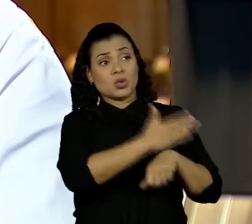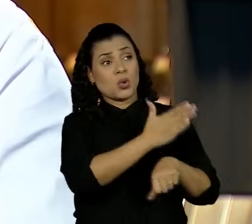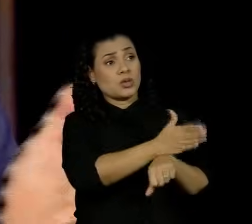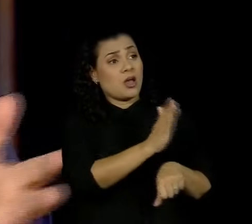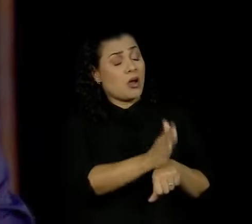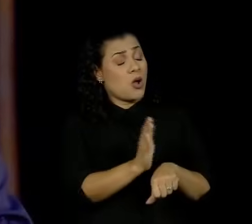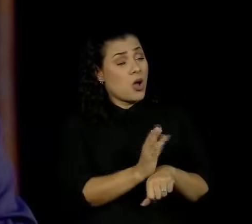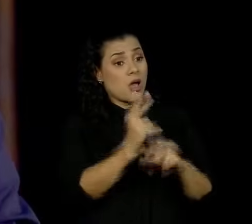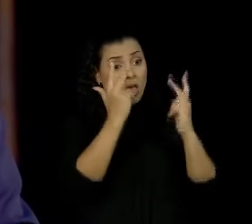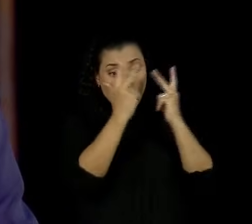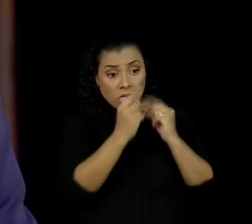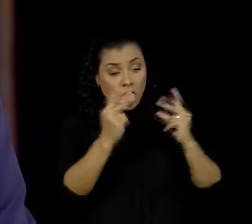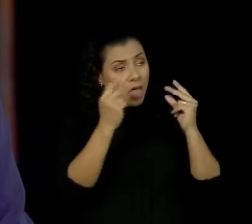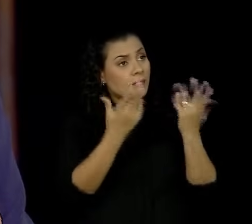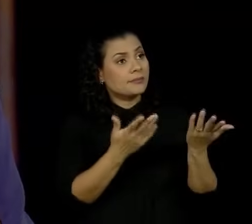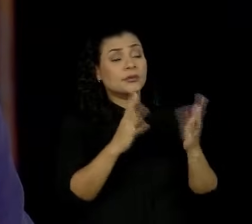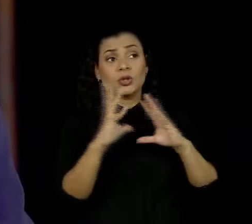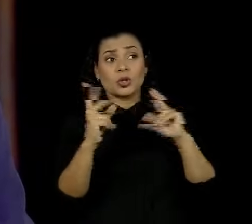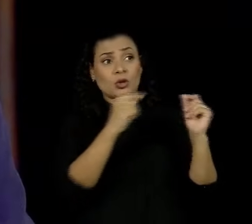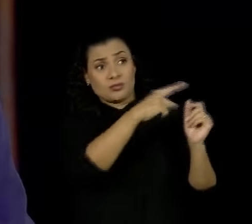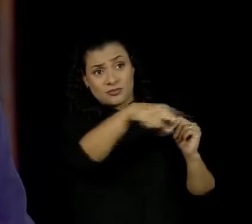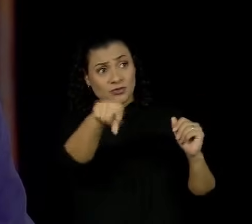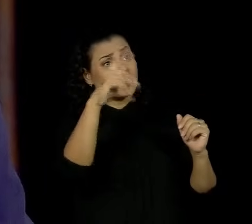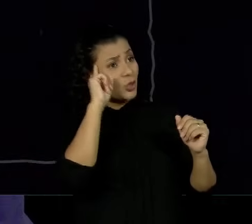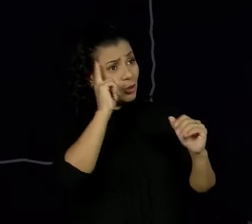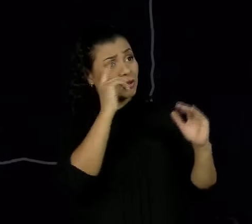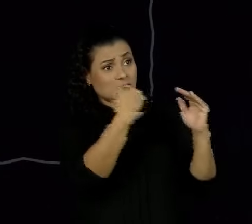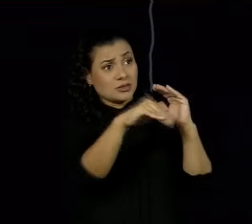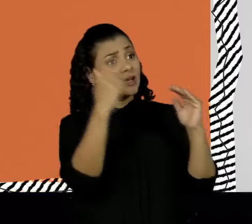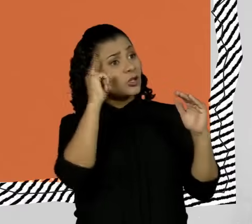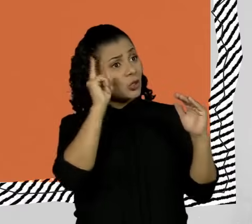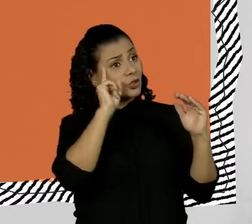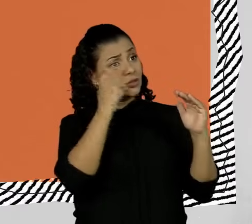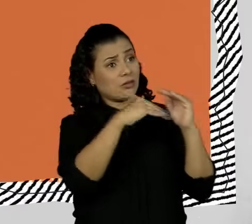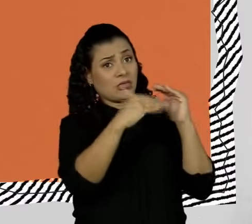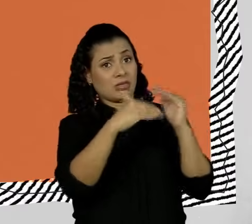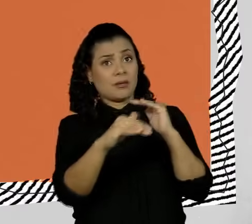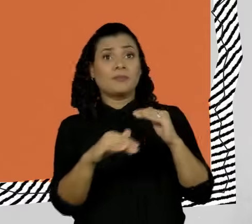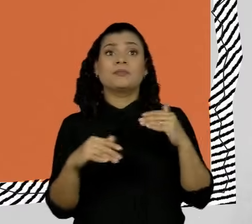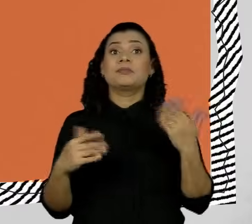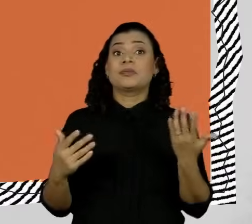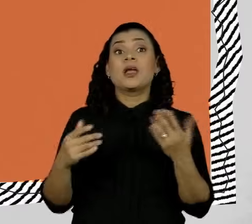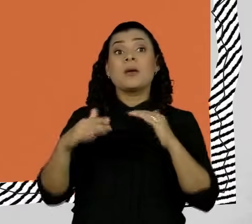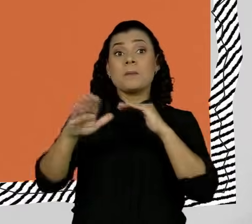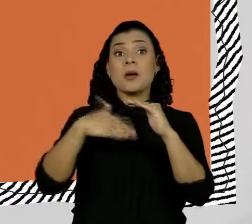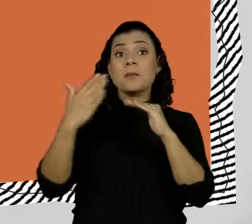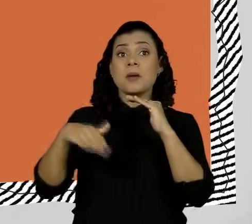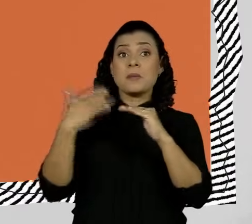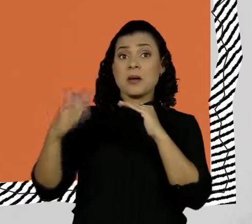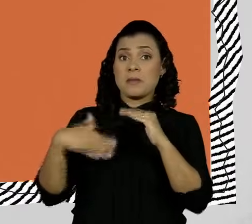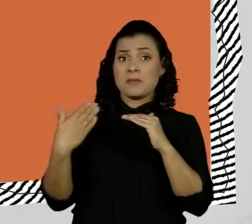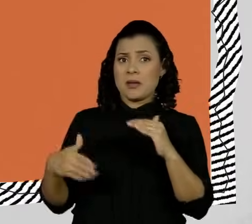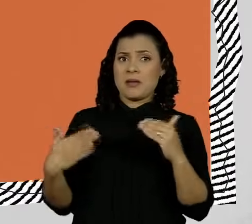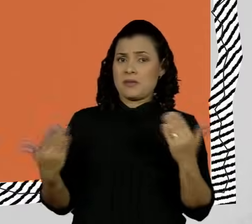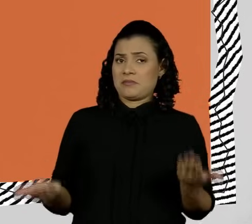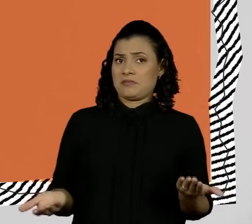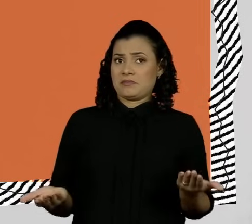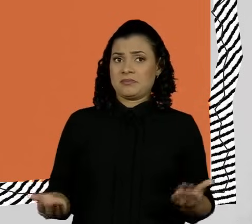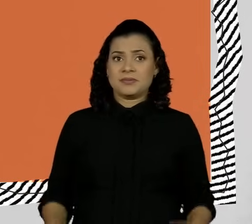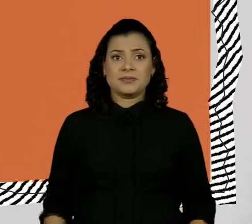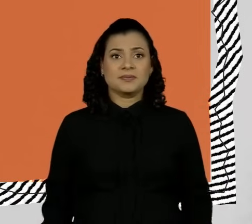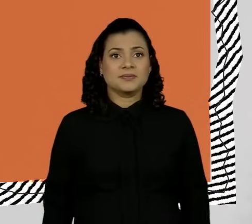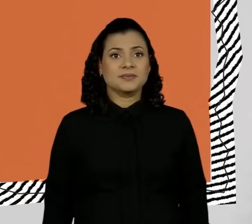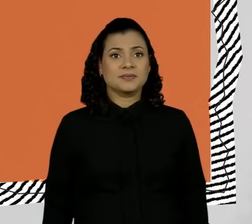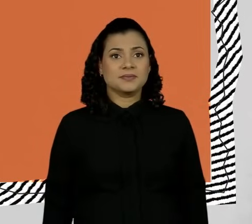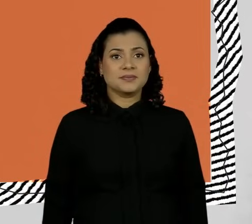que todo mundo que está em casa deve receber todo Sim. dia. Né? Get old, but don't get boring. I'm Iris